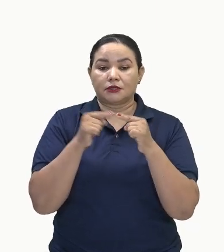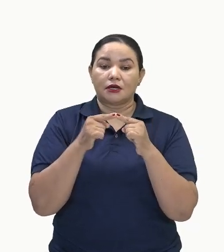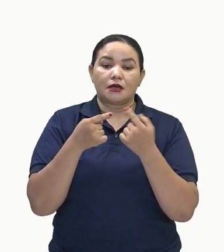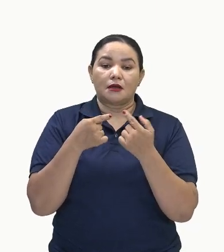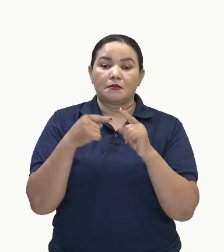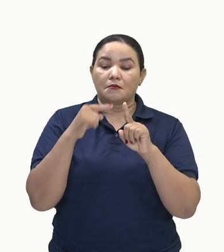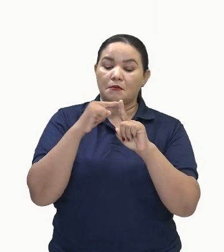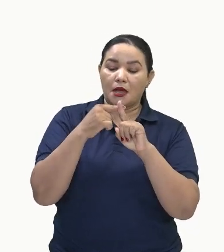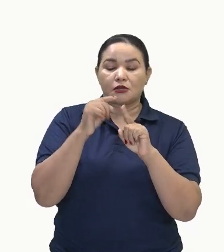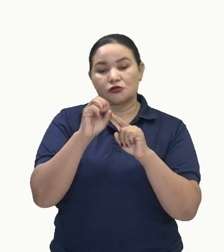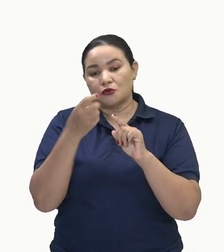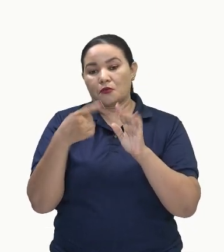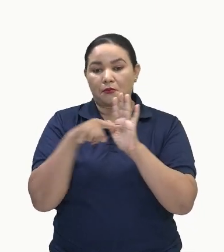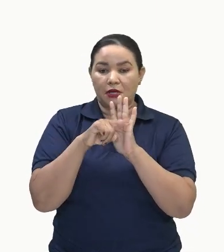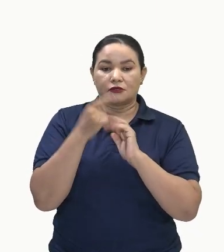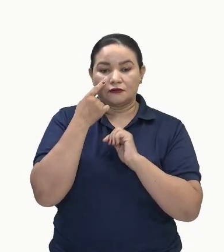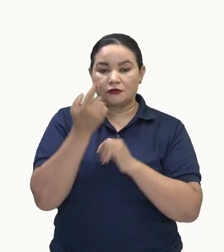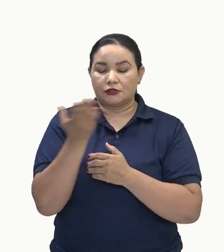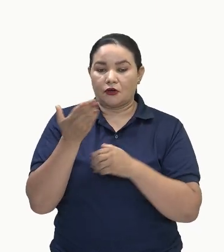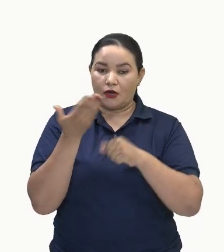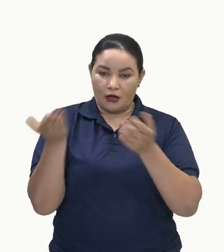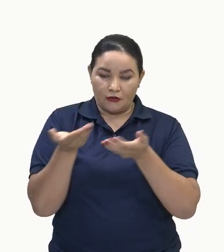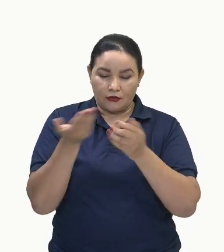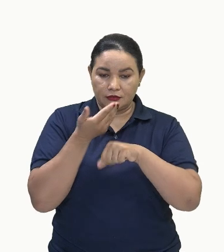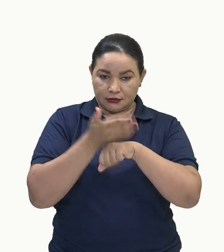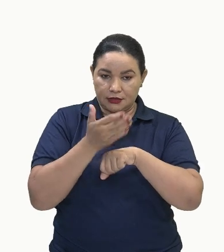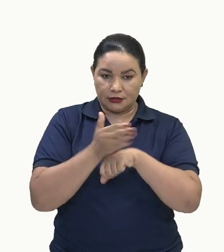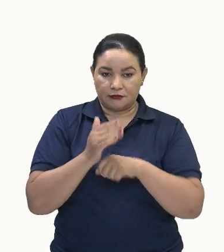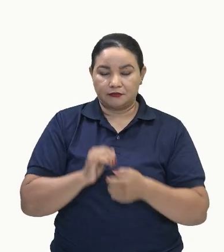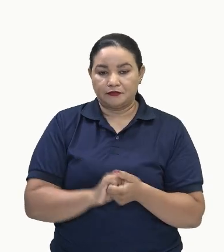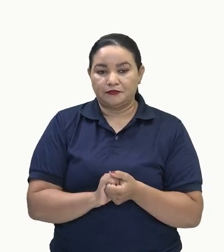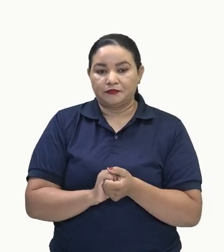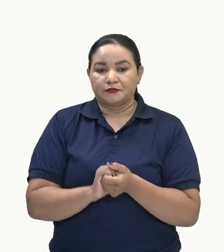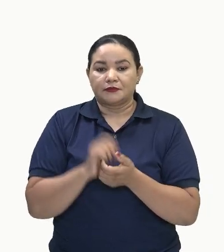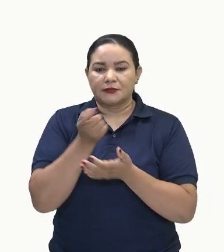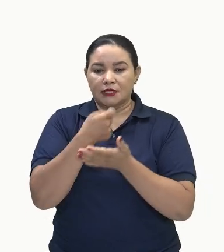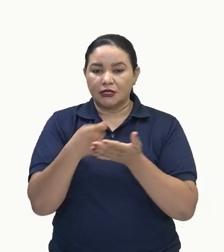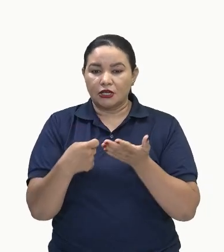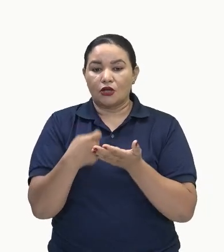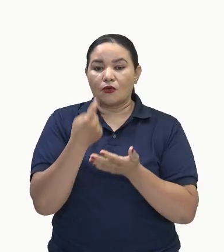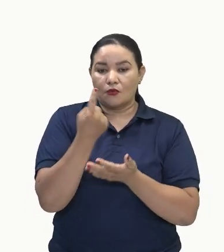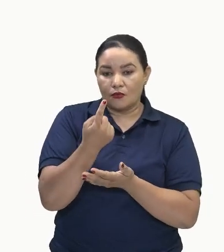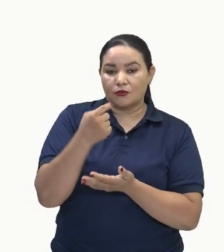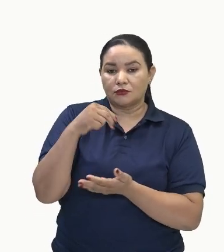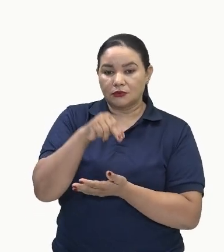Ó. Vamos praticar. Escreva a medida de 1 nanômetro.